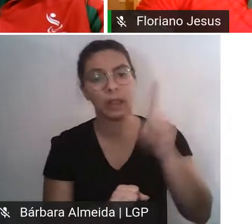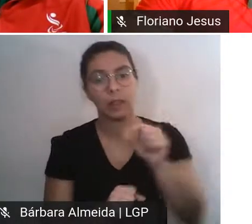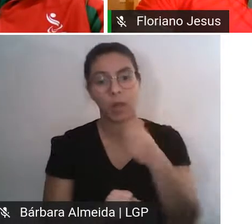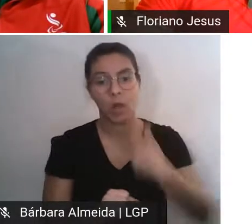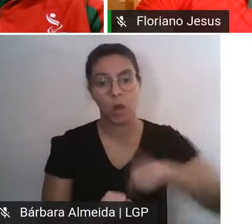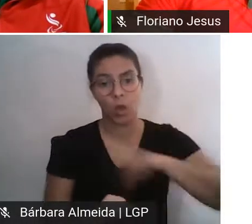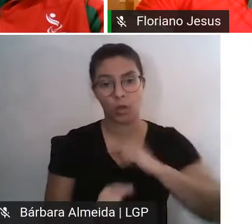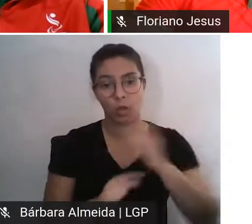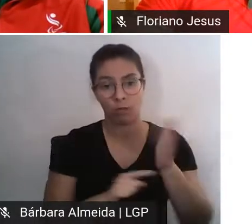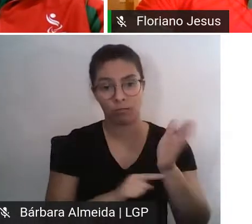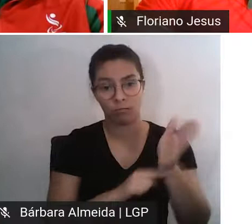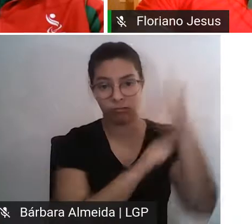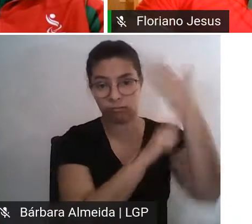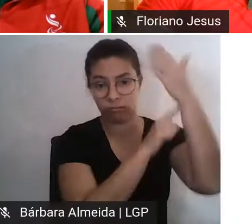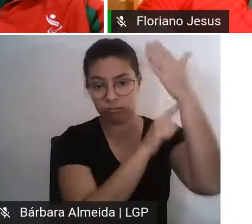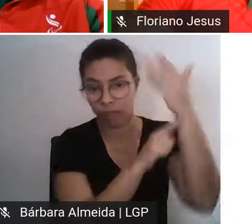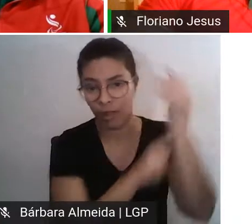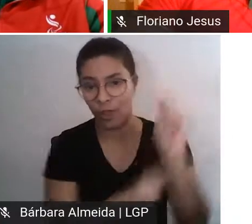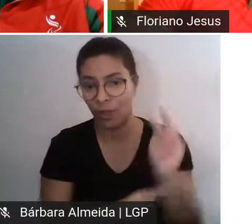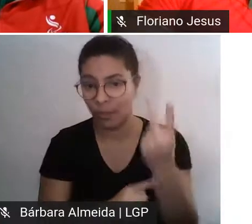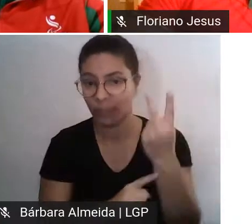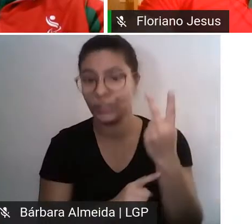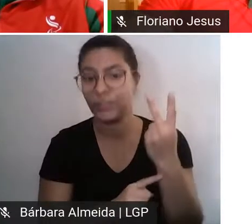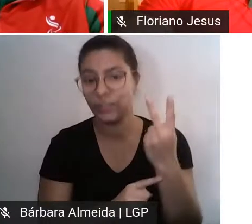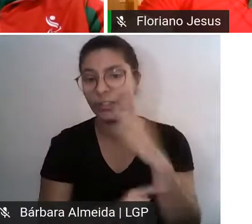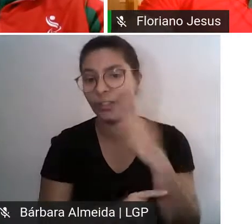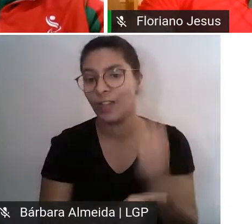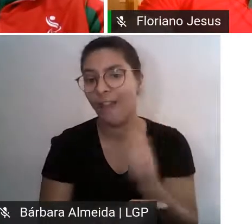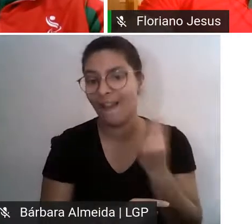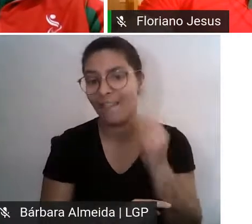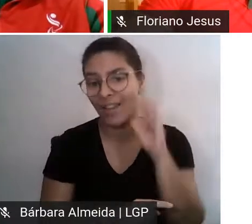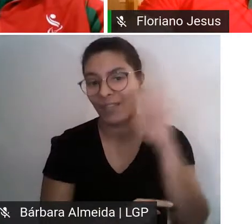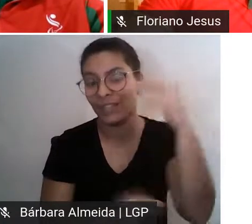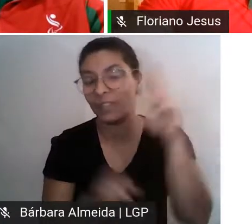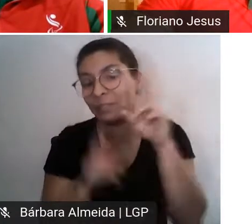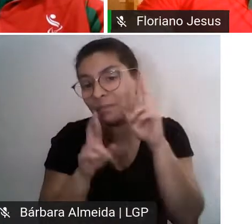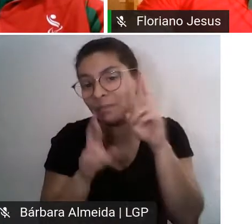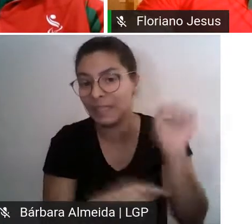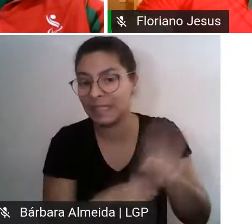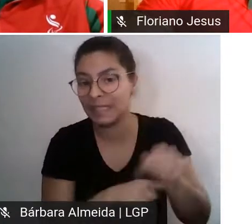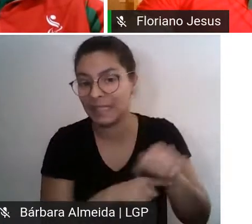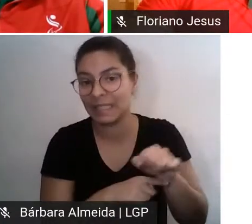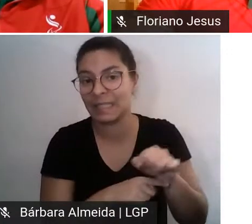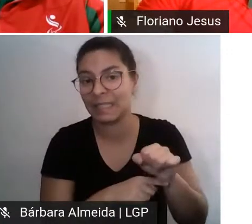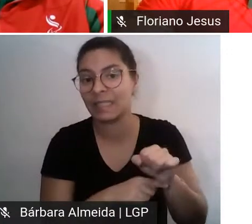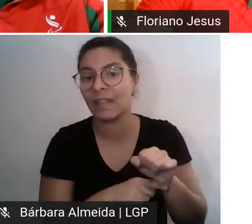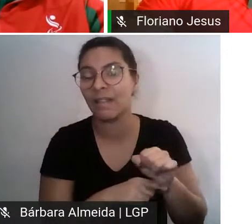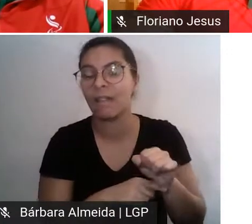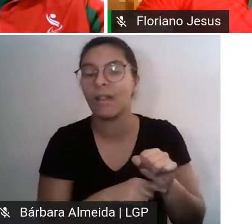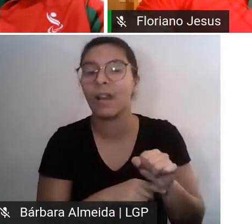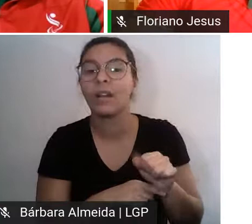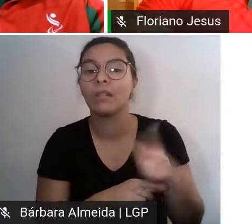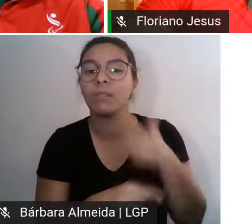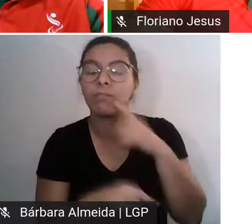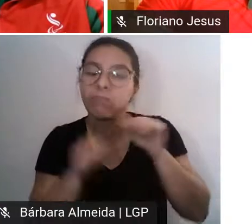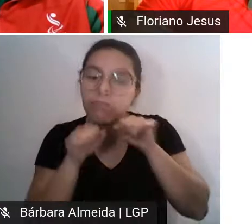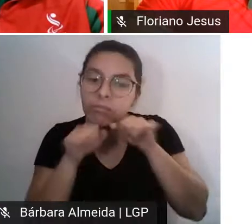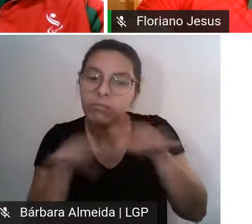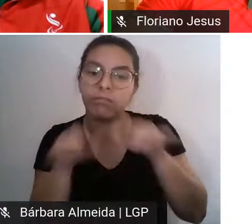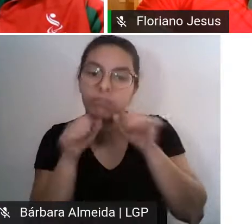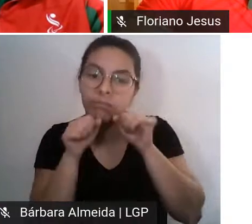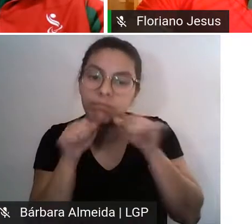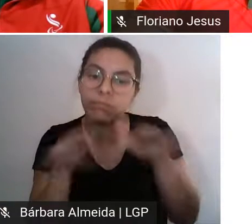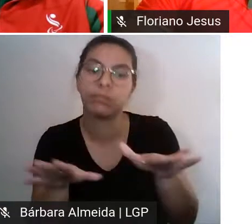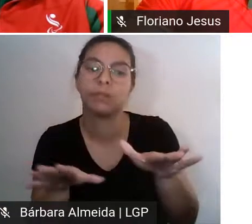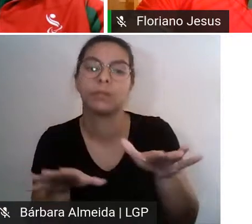que são dois atletas muito novos e que vão continuar a ser durante muito tempo, o que em termos de divulgação da